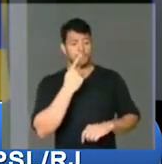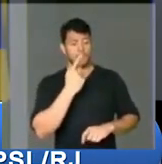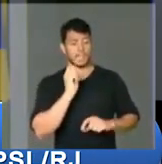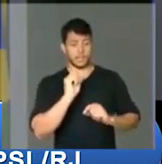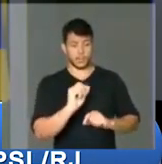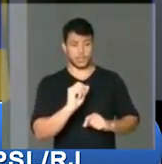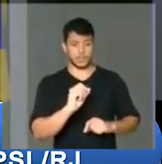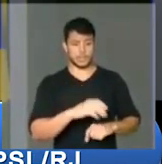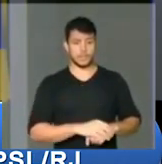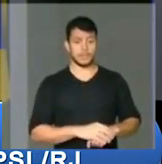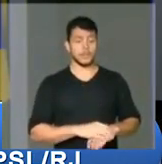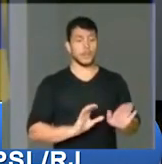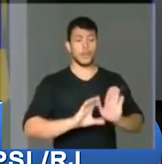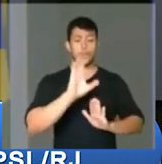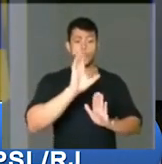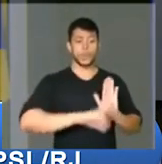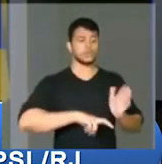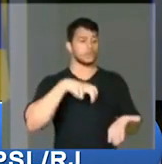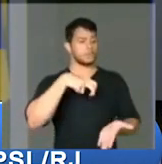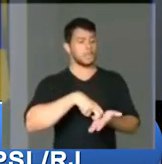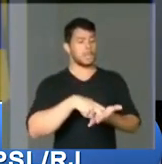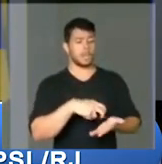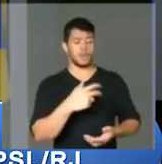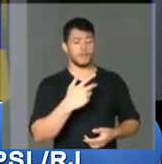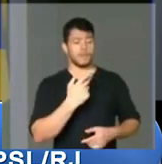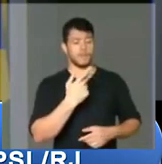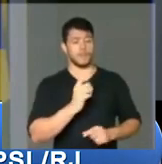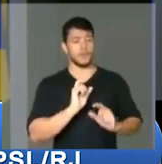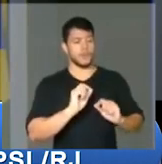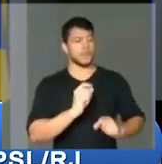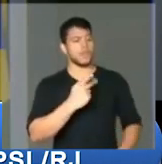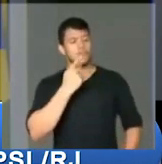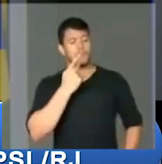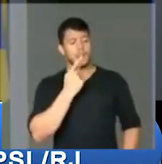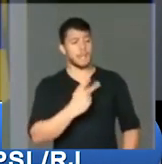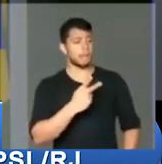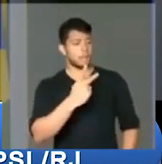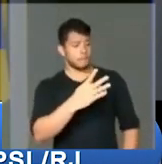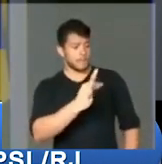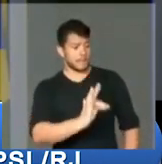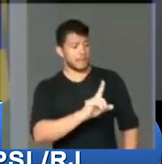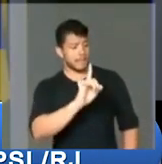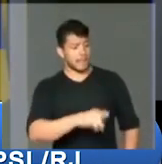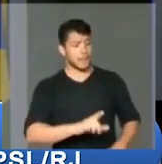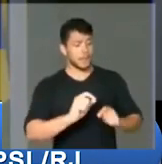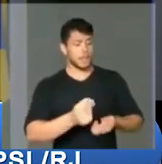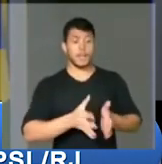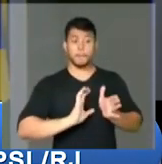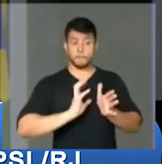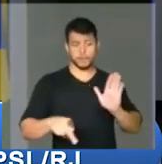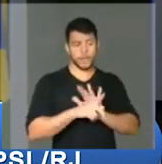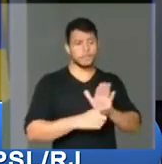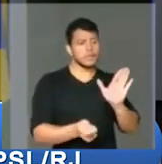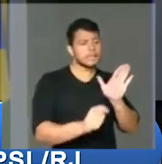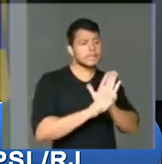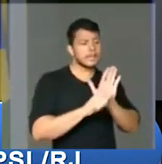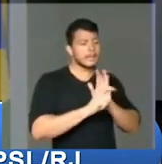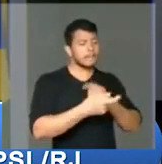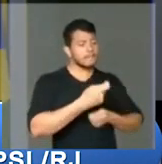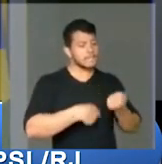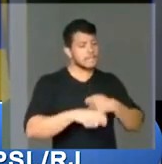não há punibilidade para isso, falando que o PT era um partido de traficantes, baseado também